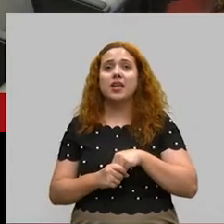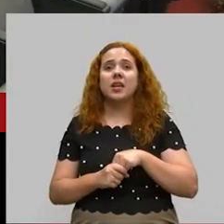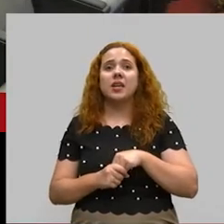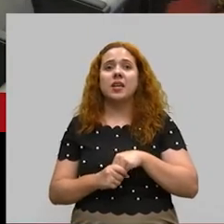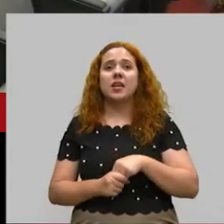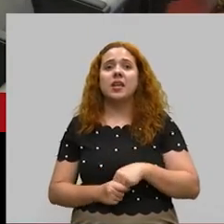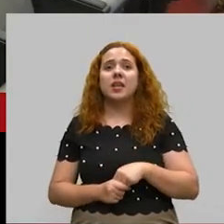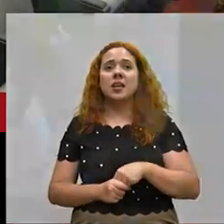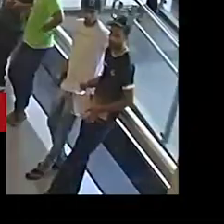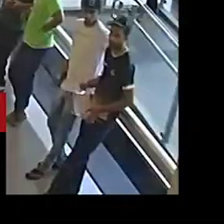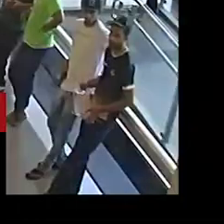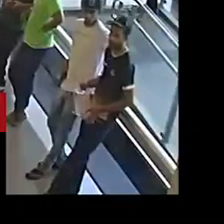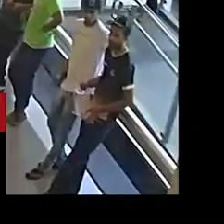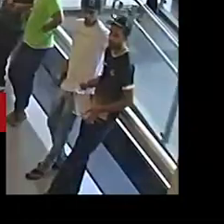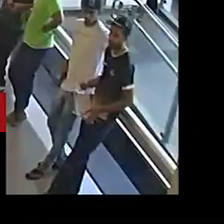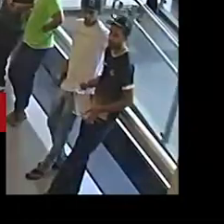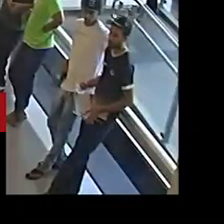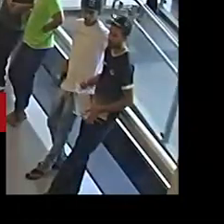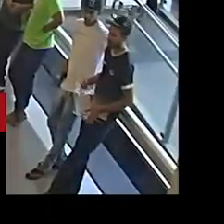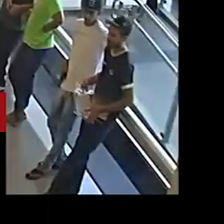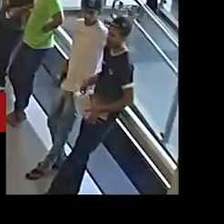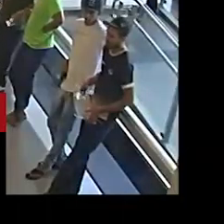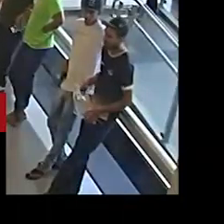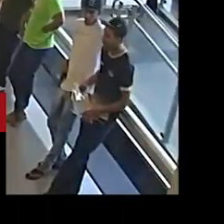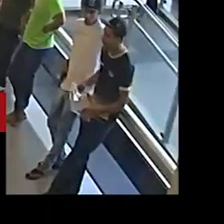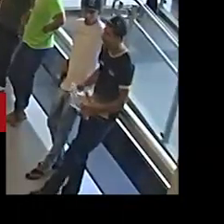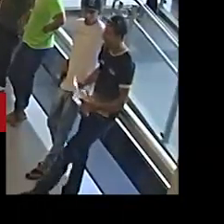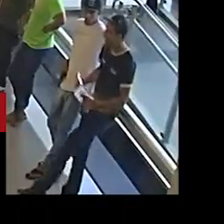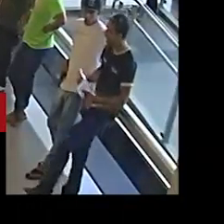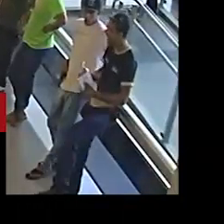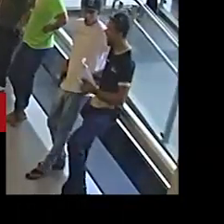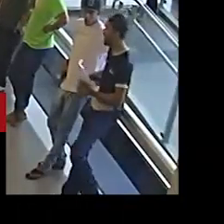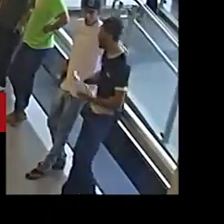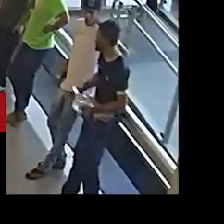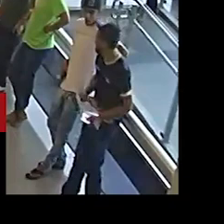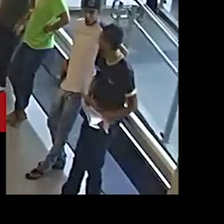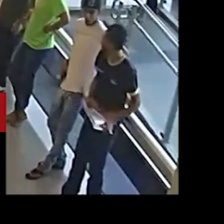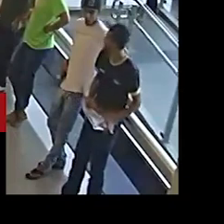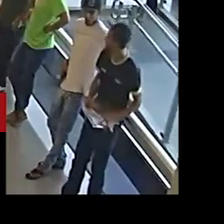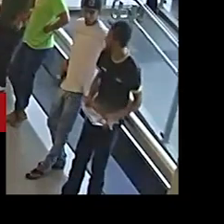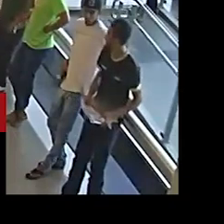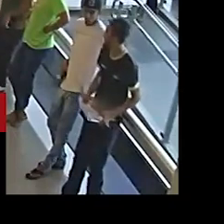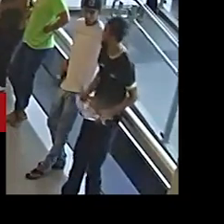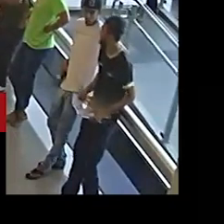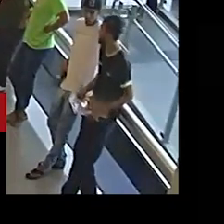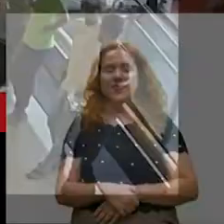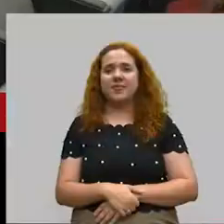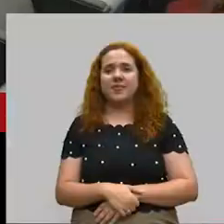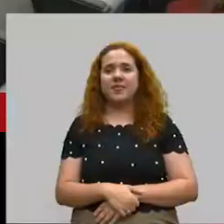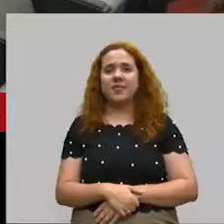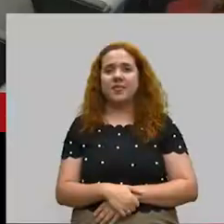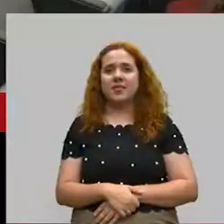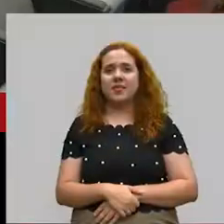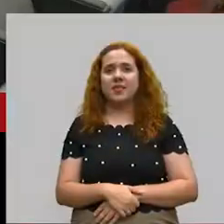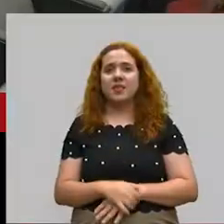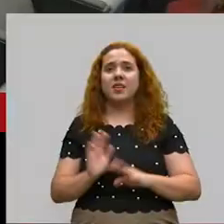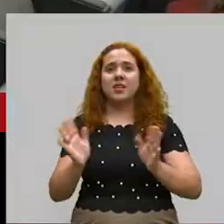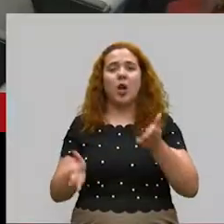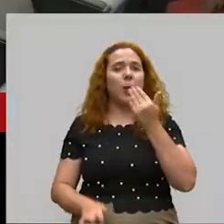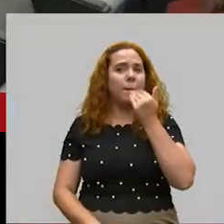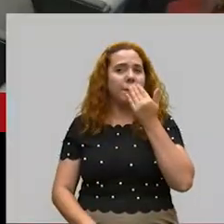parceiros lá de fora você sabe por que que eles gritou mais já